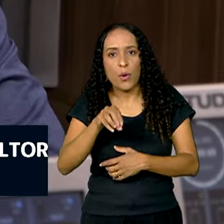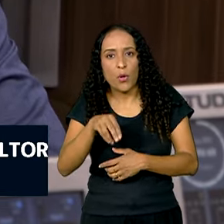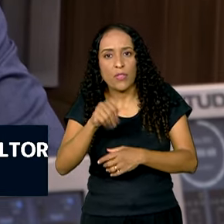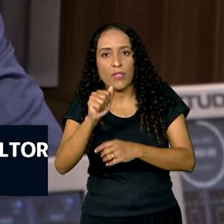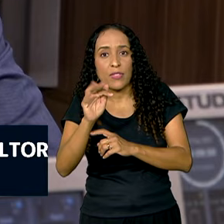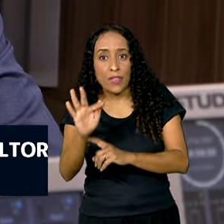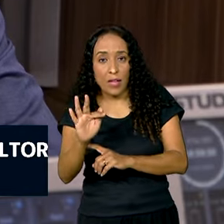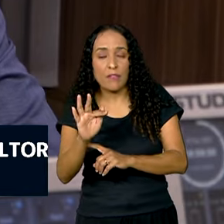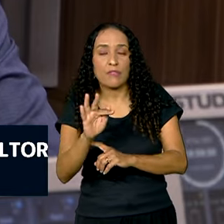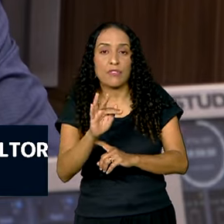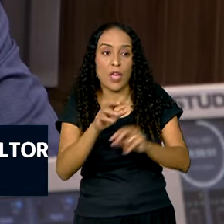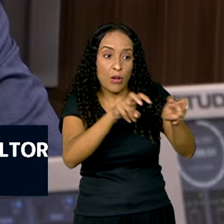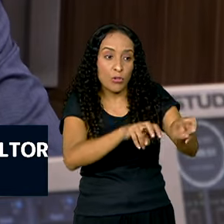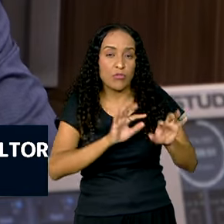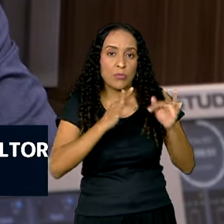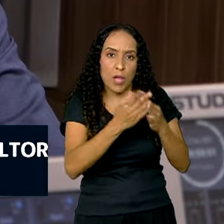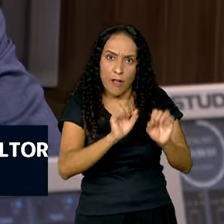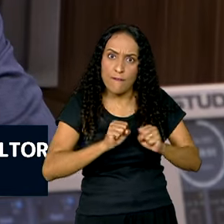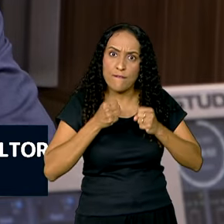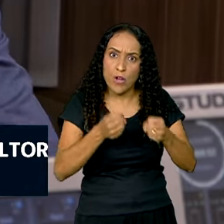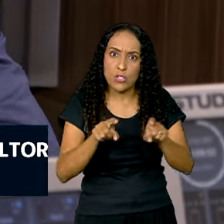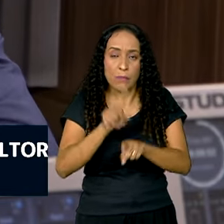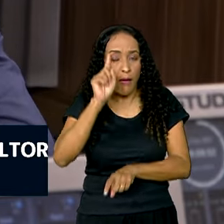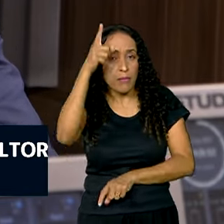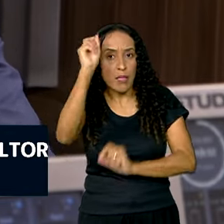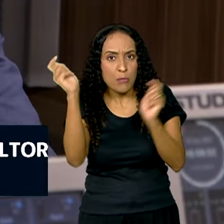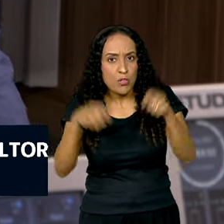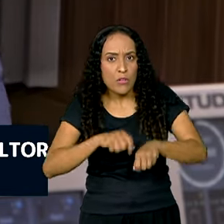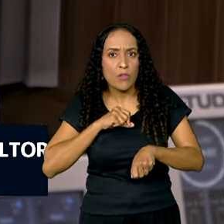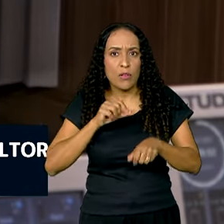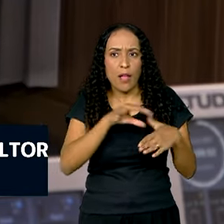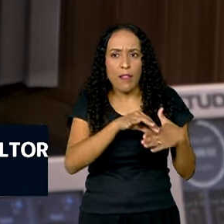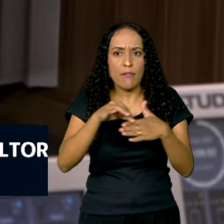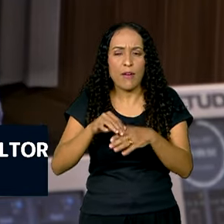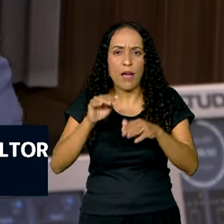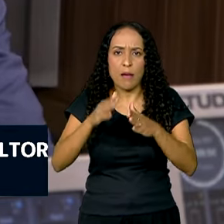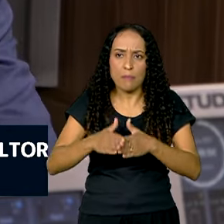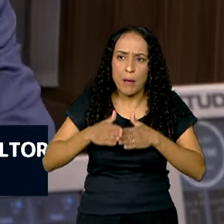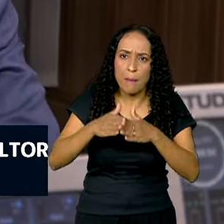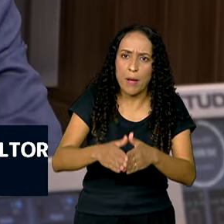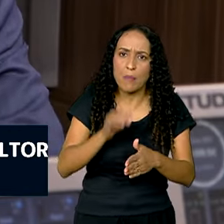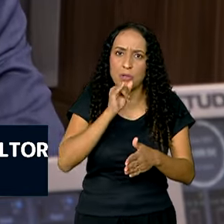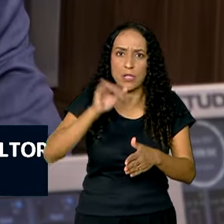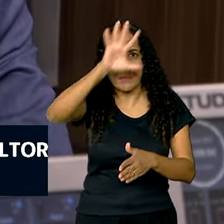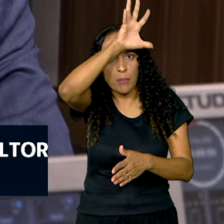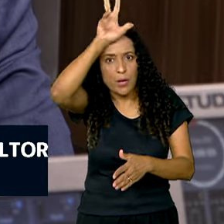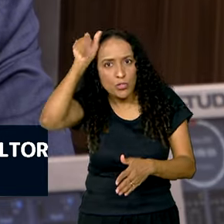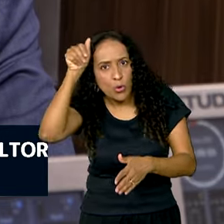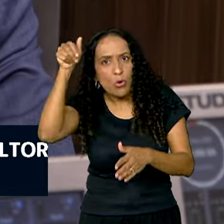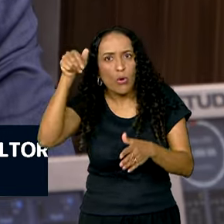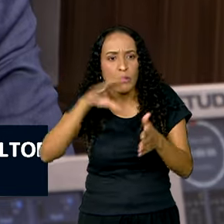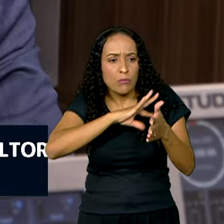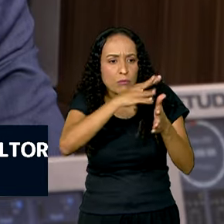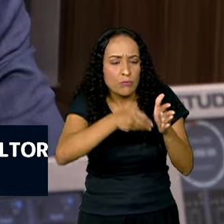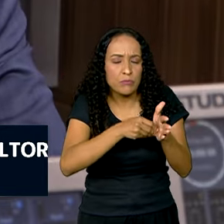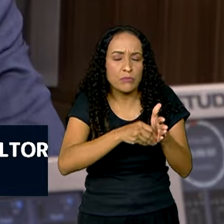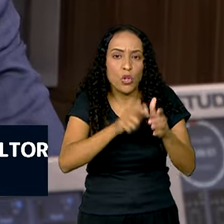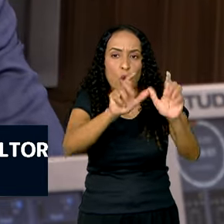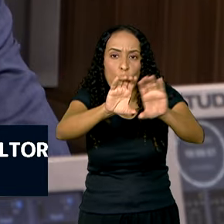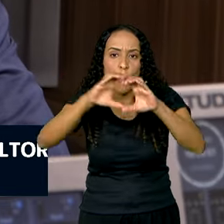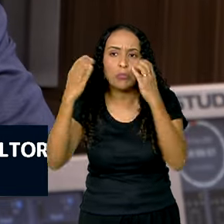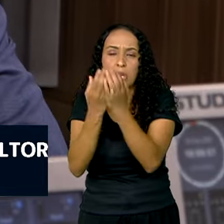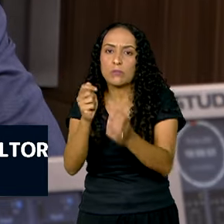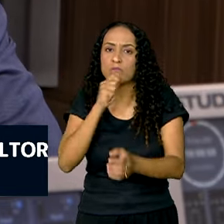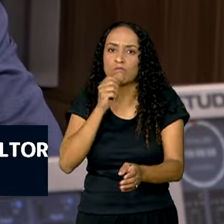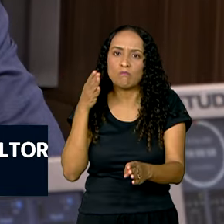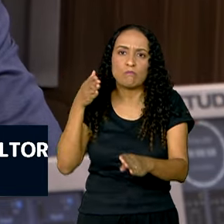Familiar ele é muito fortalecido e a ideia é que a gente possa levar embarcações por exemplo na Amazônia em comunidades que não são alcançadas